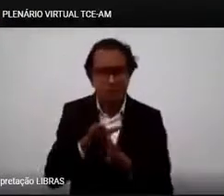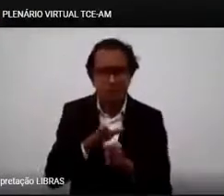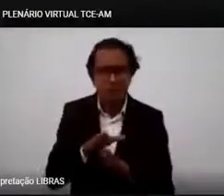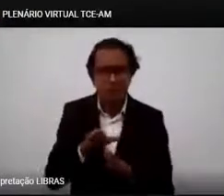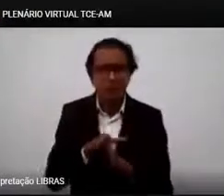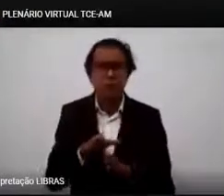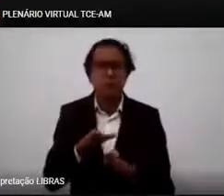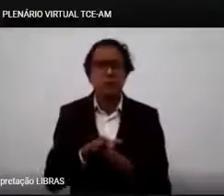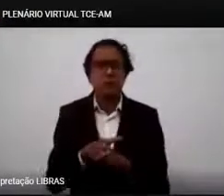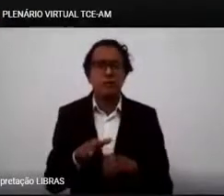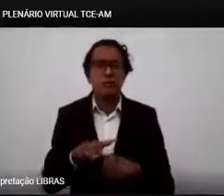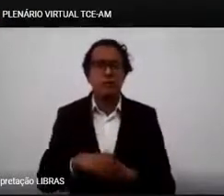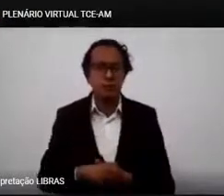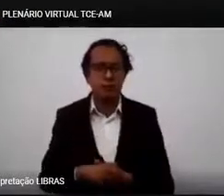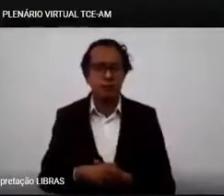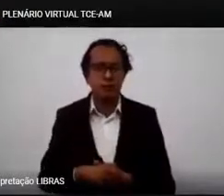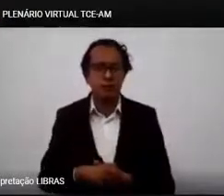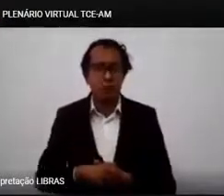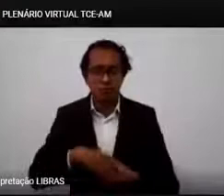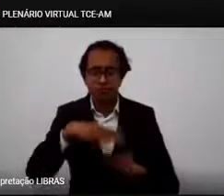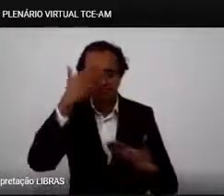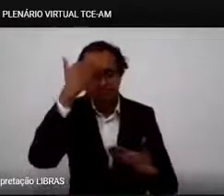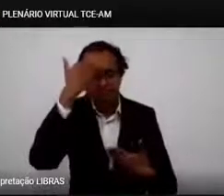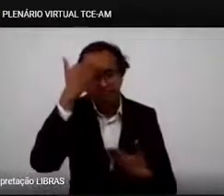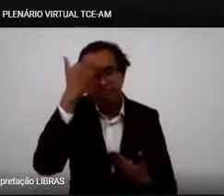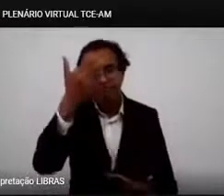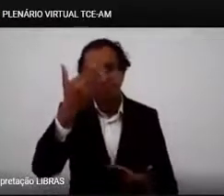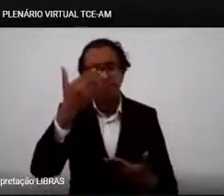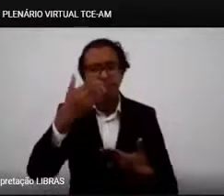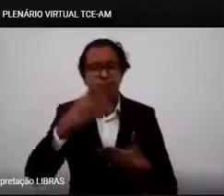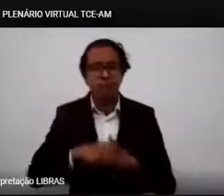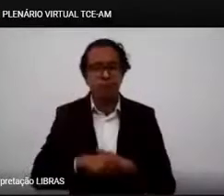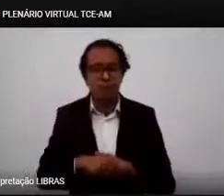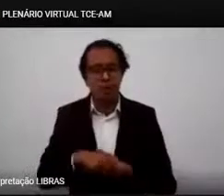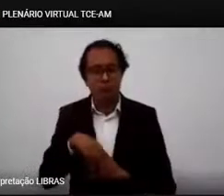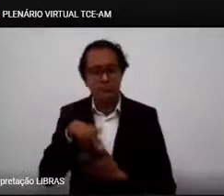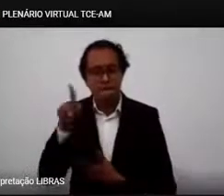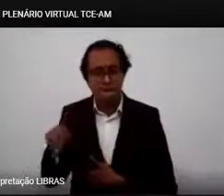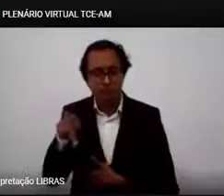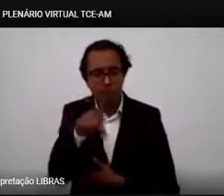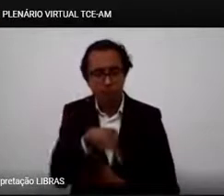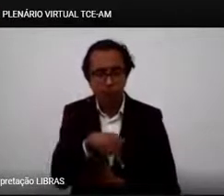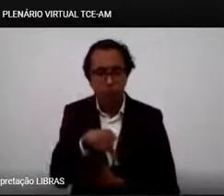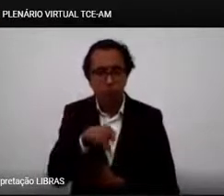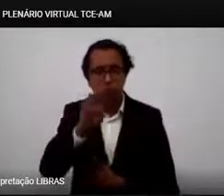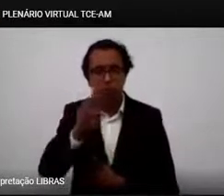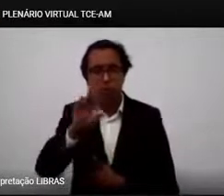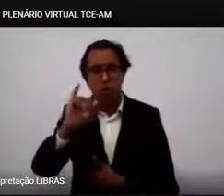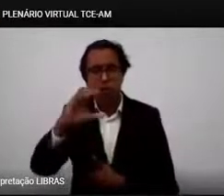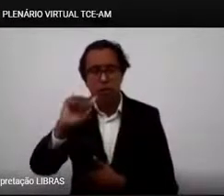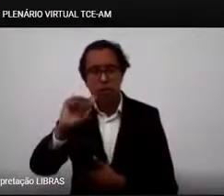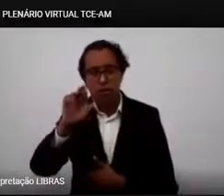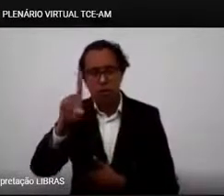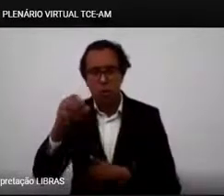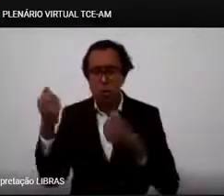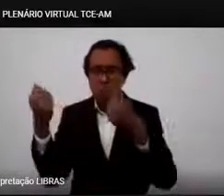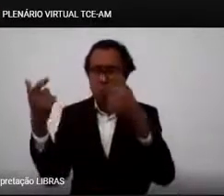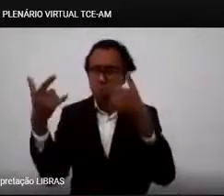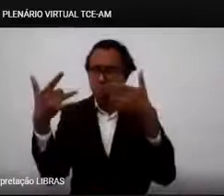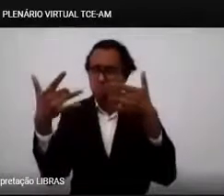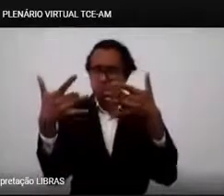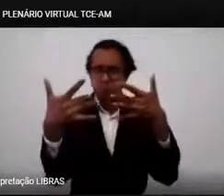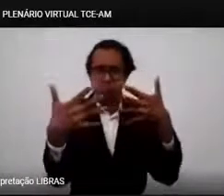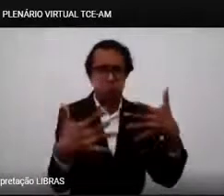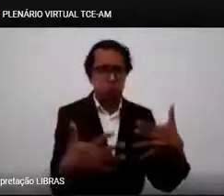introdução. Muito obrigado, professor Ricardo Galvão, pela brilhantíssima exposição